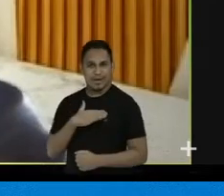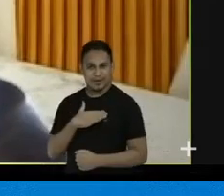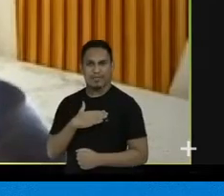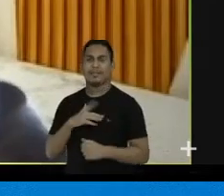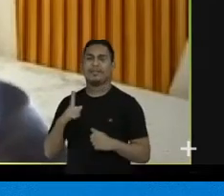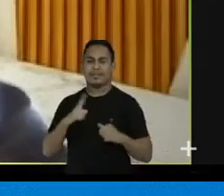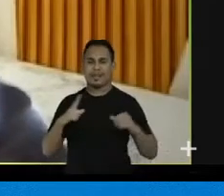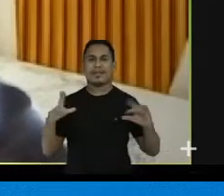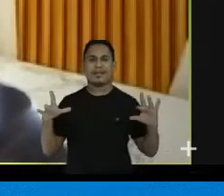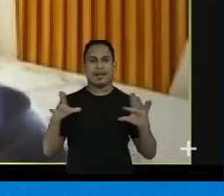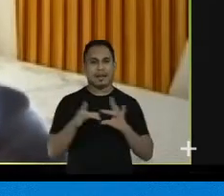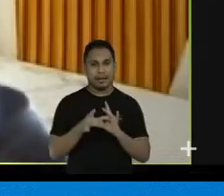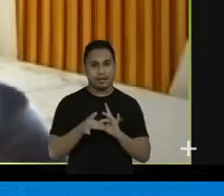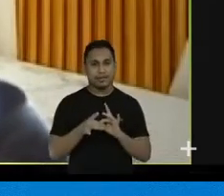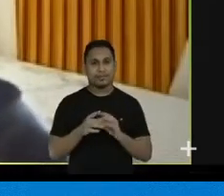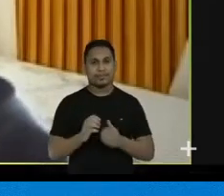fazem